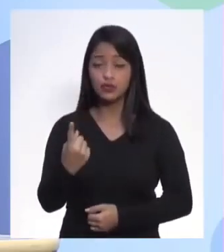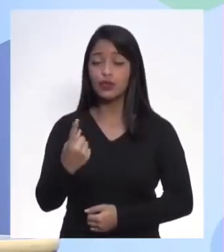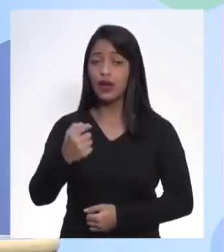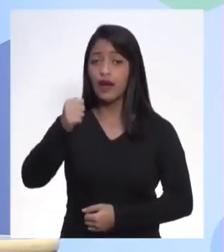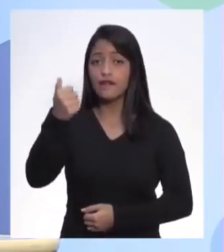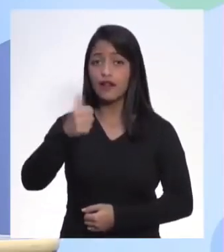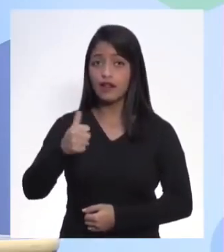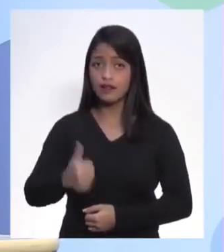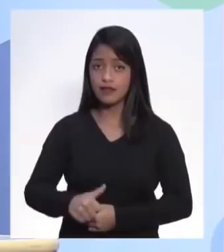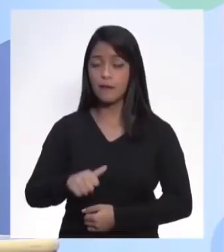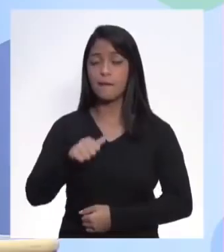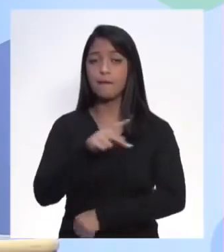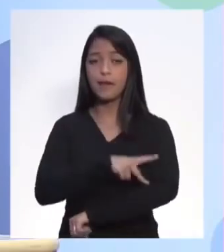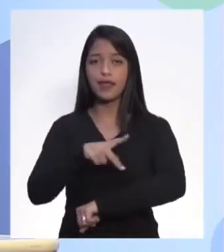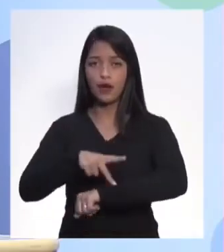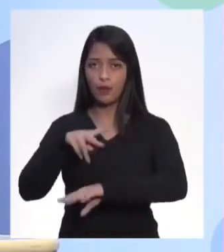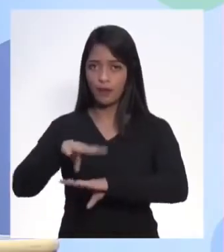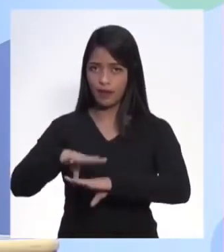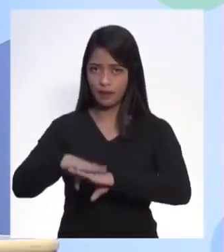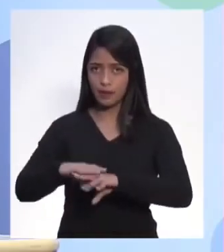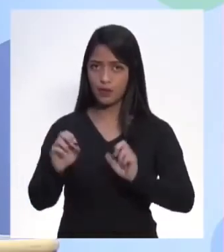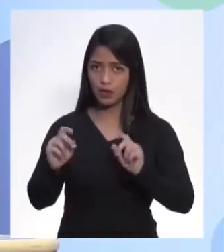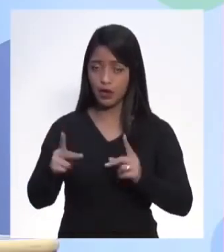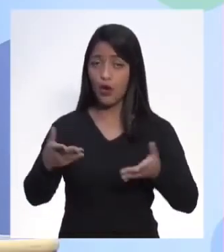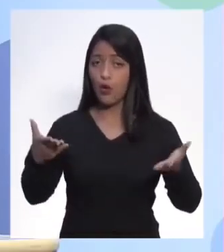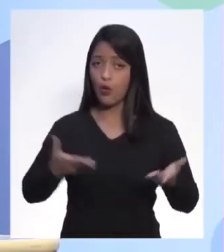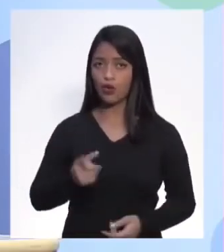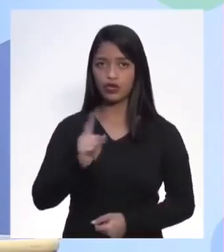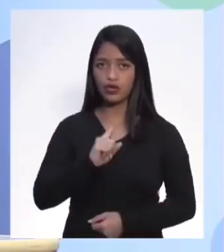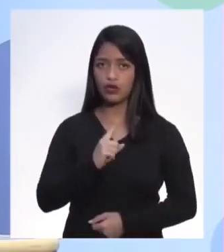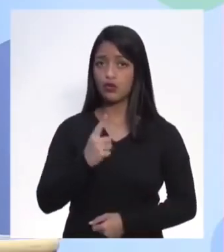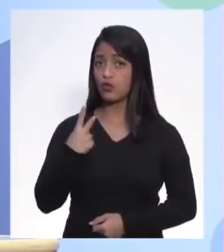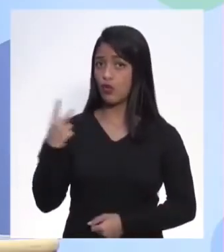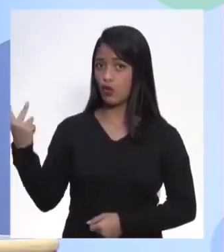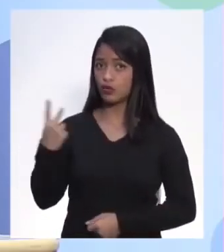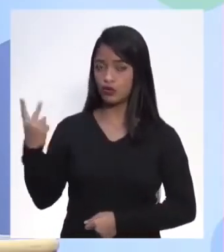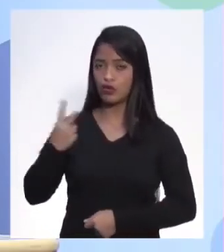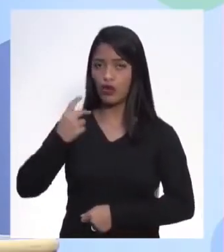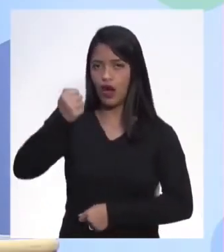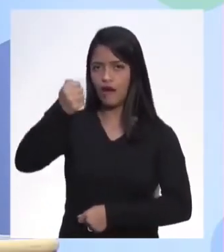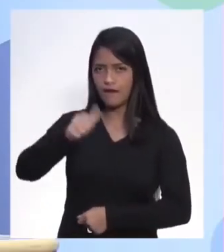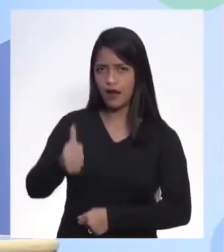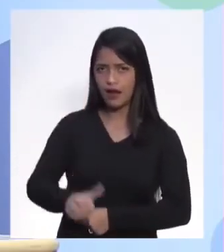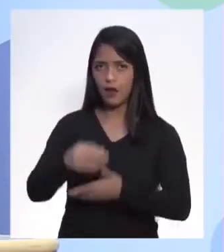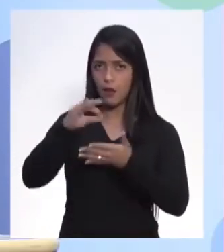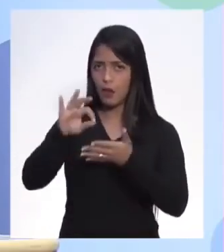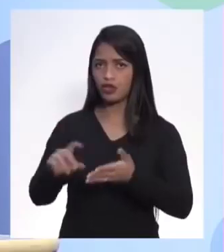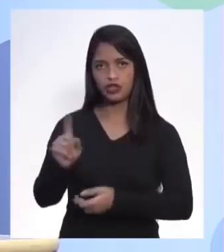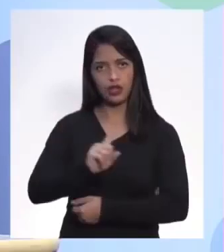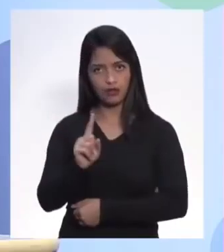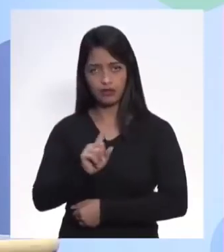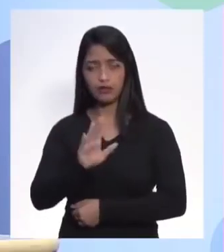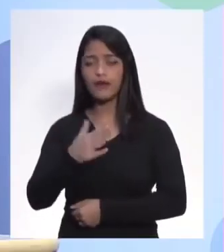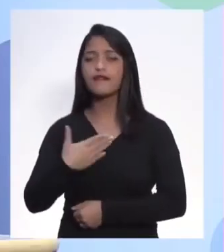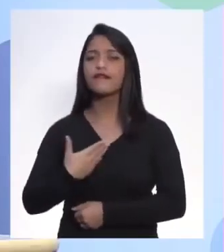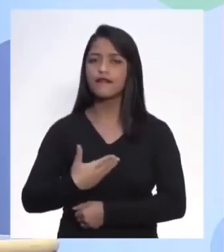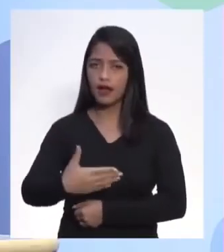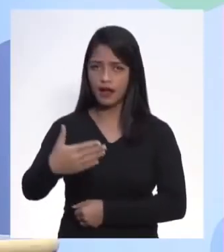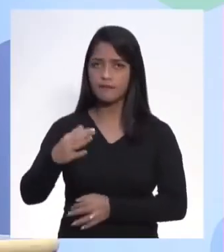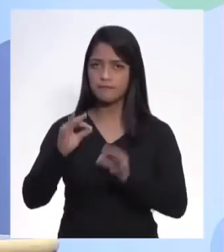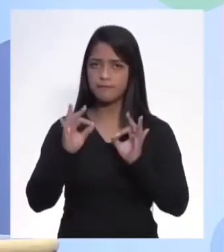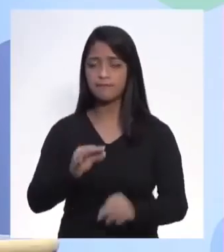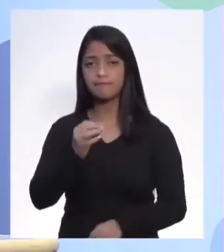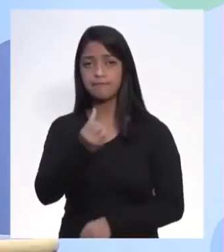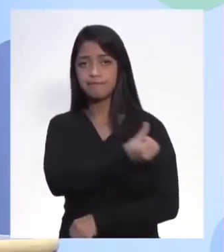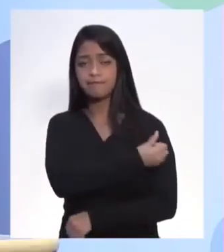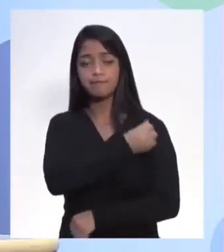bom? Não é hoje ainda, não somos nem nós que faremos, mas vocês terão sim a correção da AP, o 6º ano, no